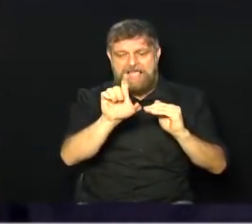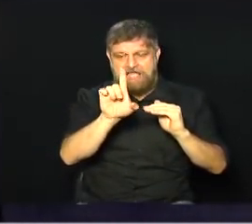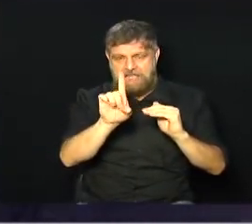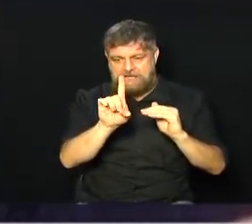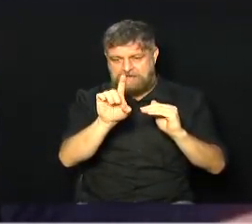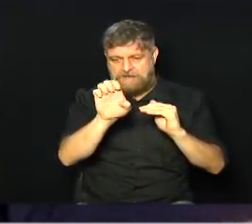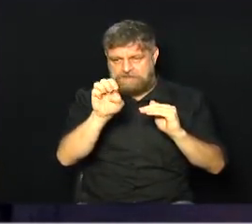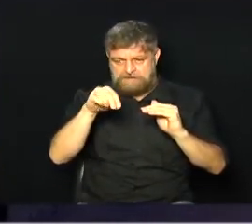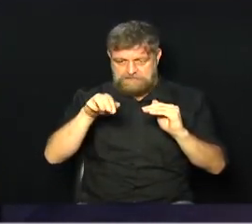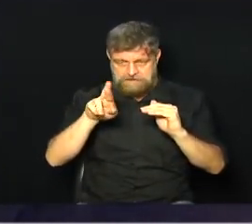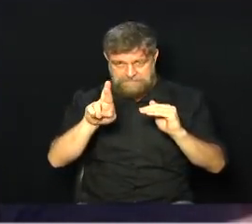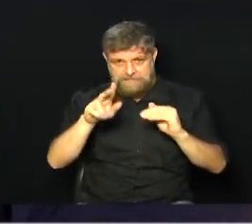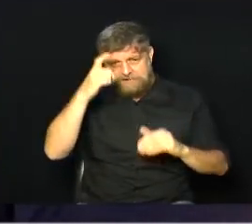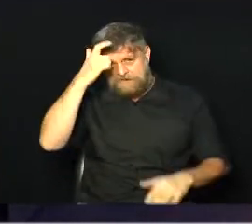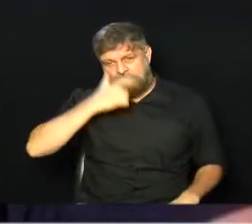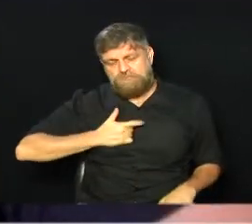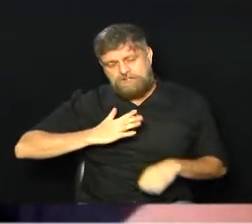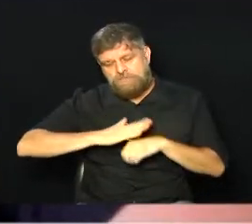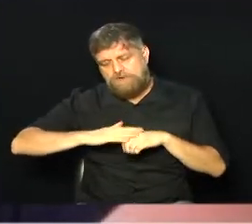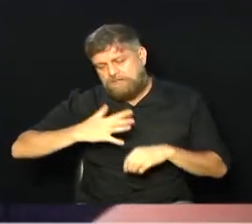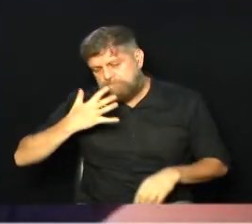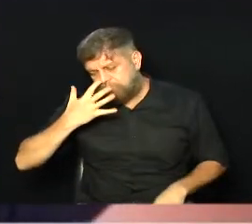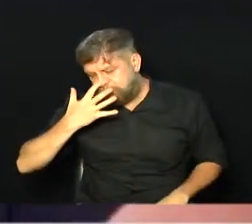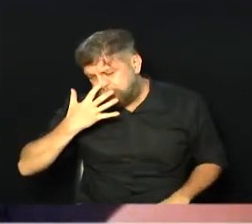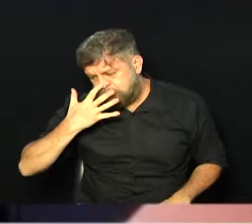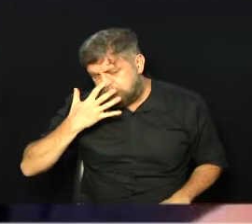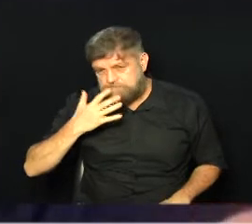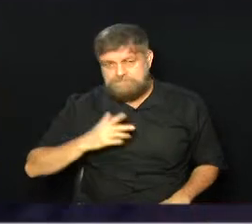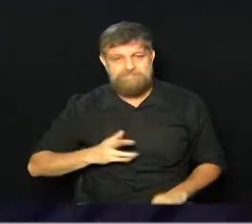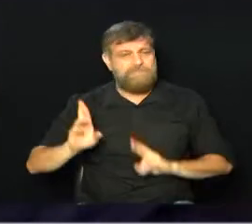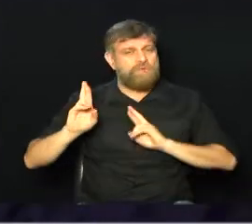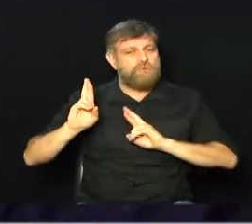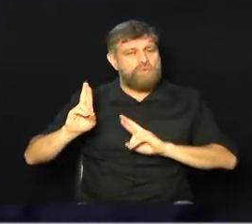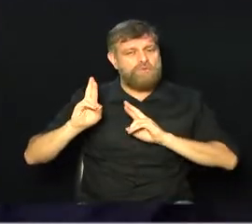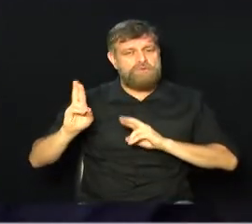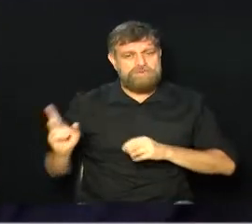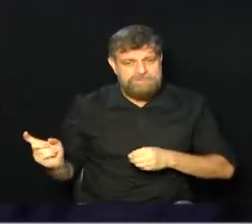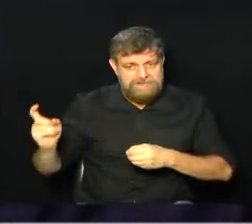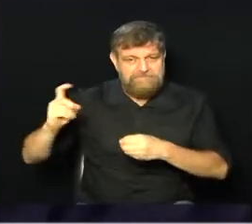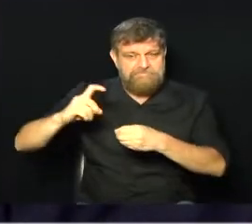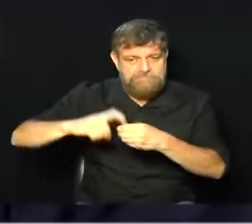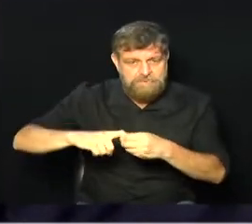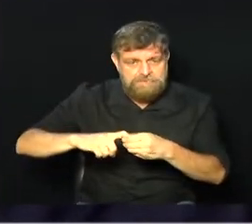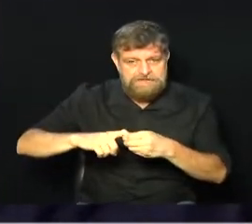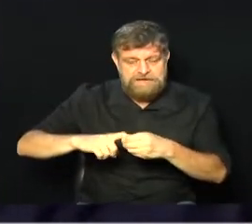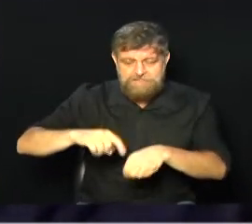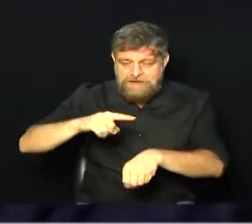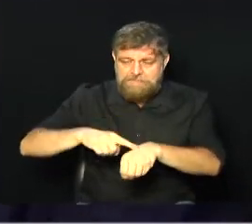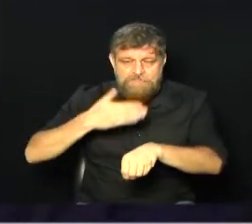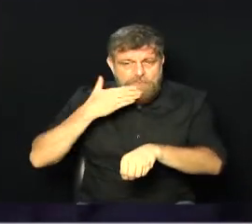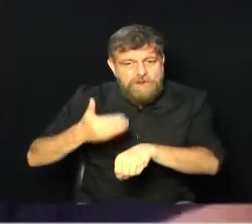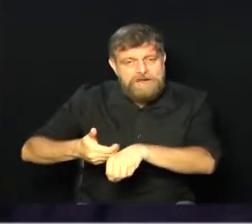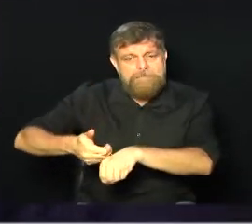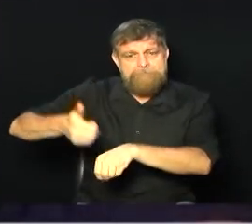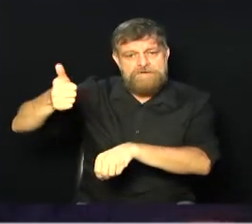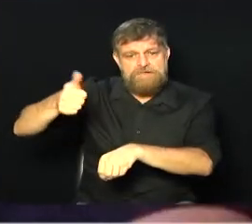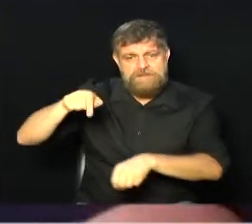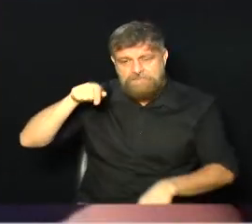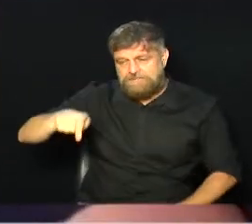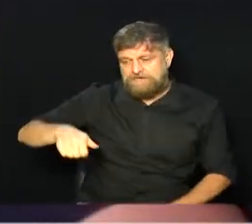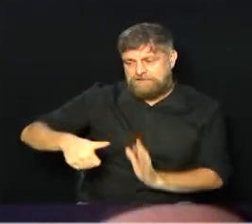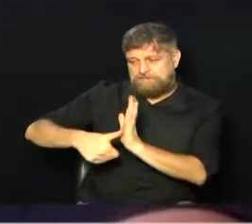clube que eu tenho um carinho, admiro, torço para voltar para melhores momentos, né, que é um clube que